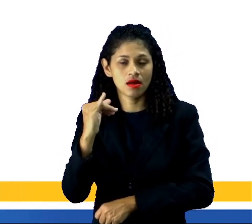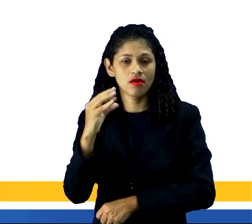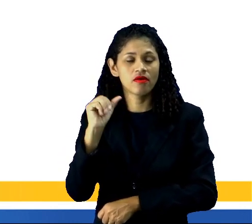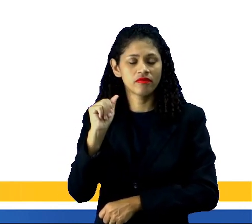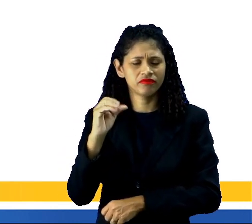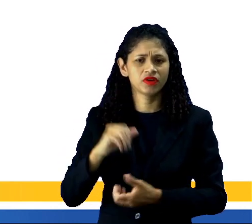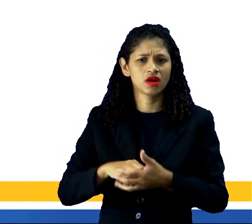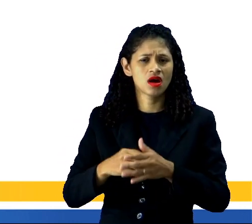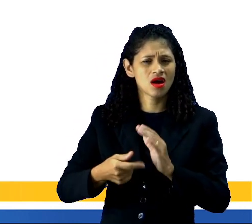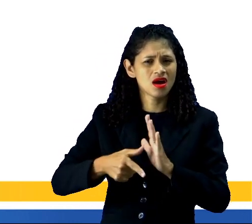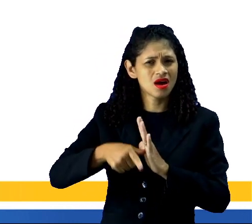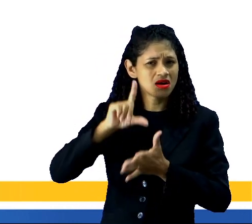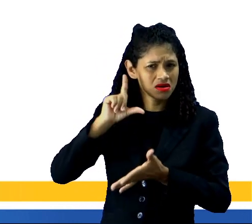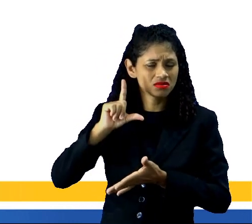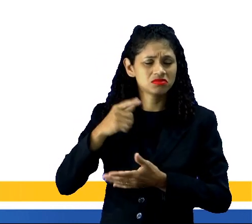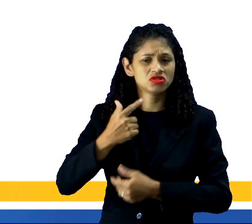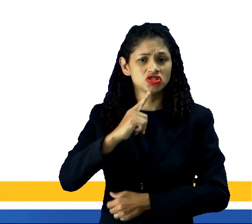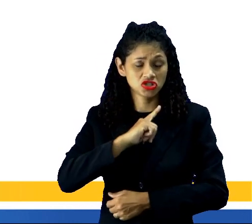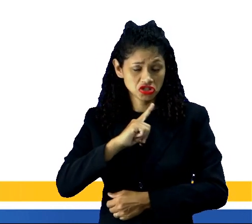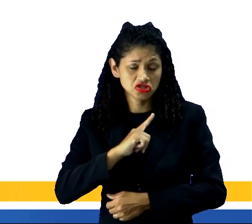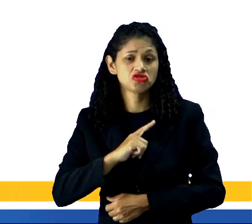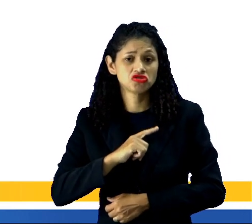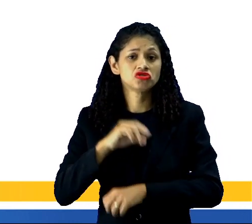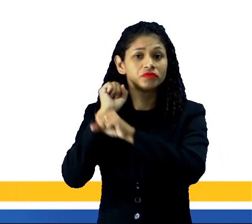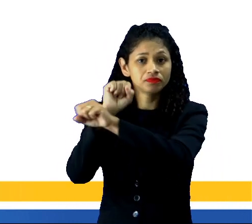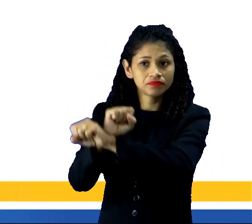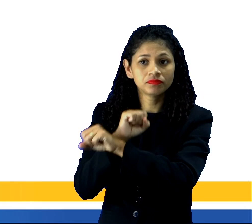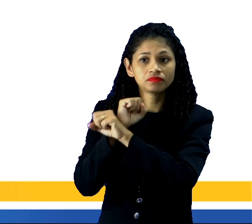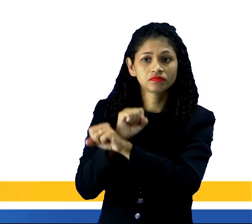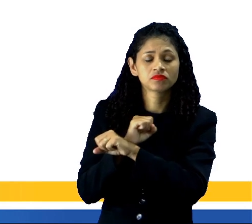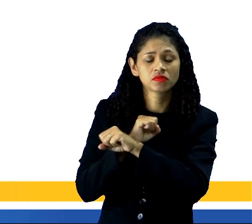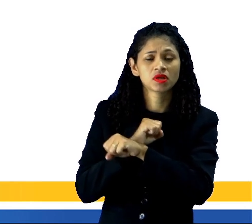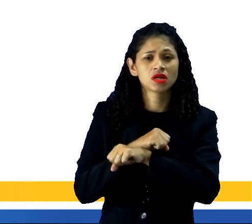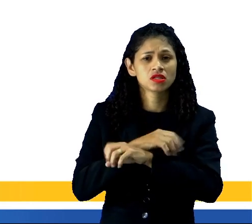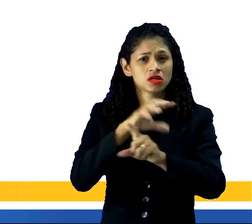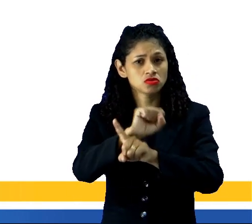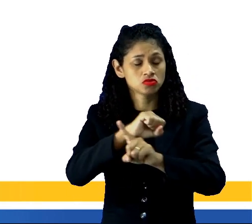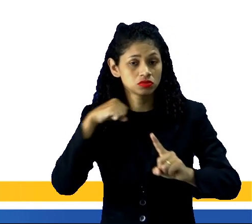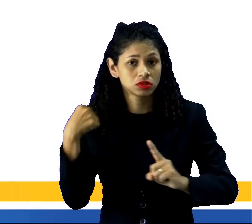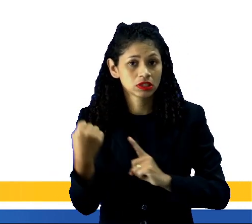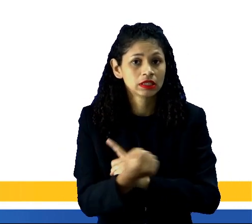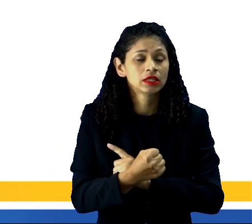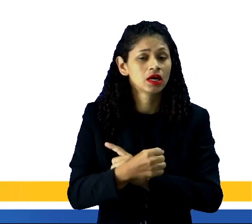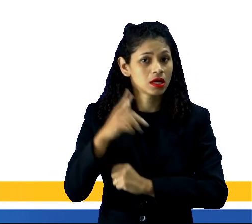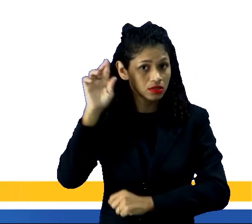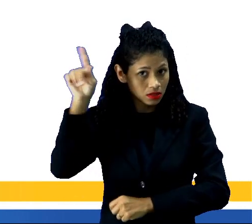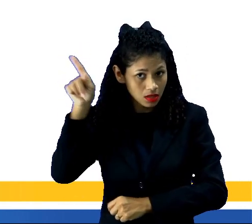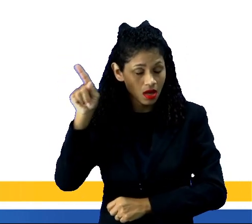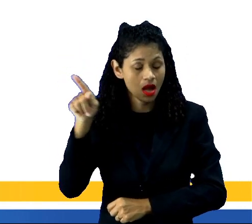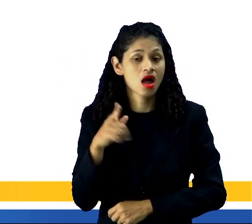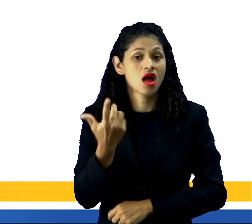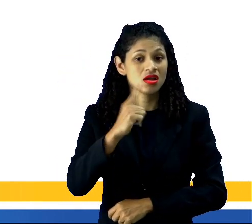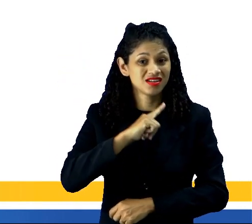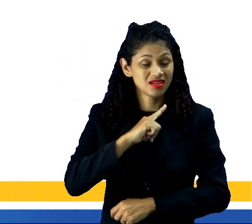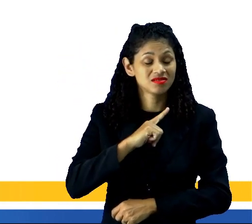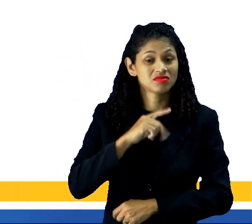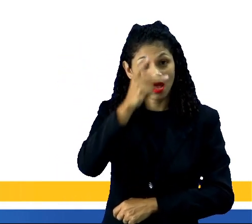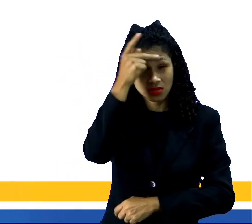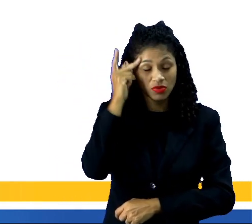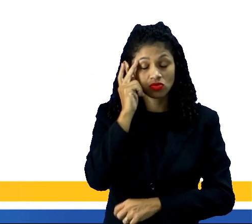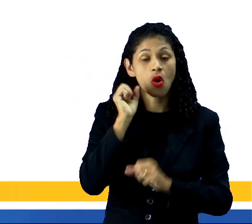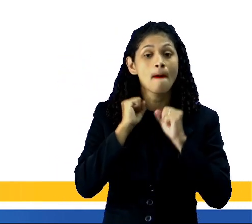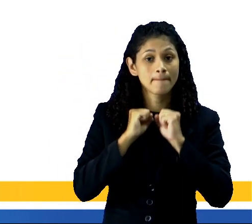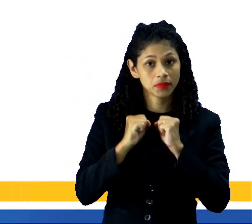haviam escravos. Nas sociedades tradicionais africanas, as pessoas podiam ser escravizadas por 4